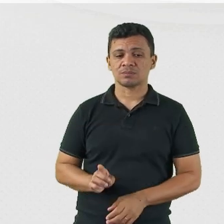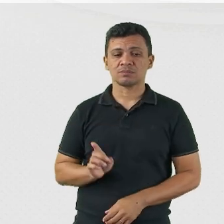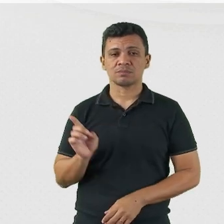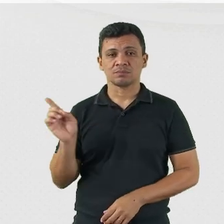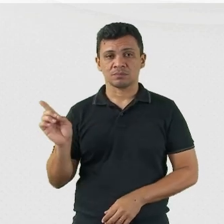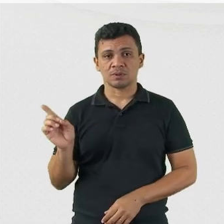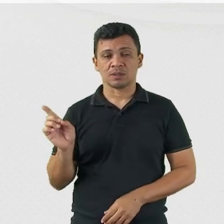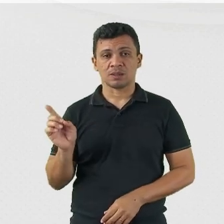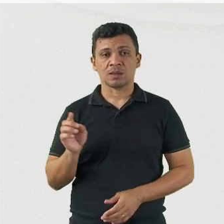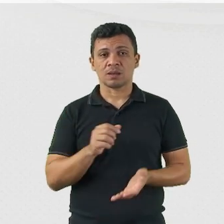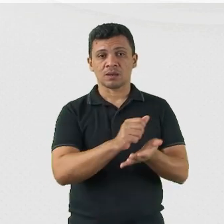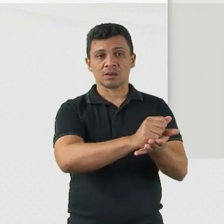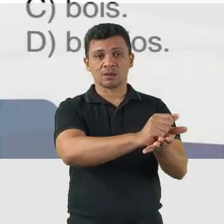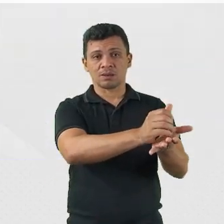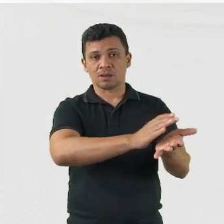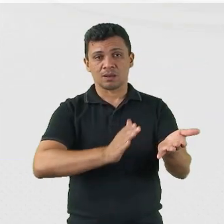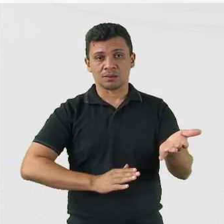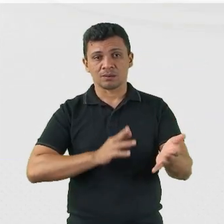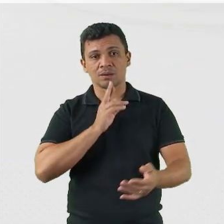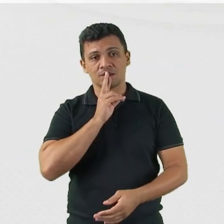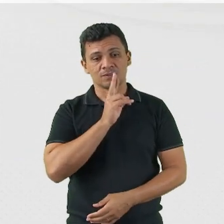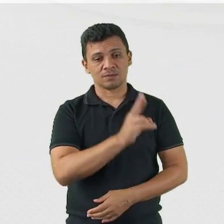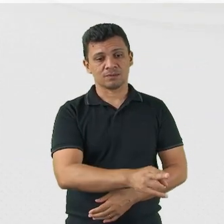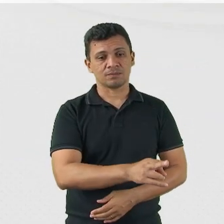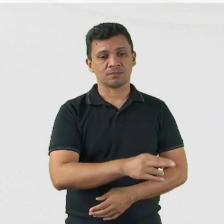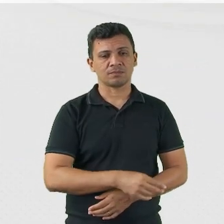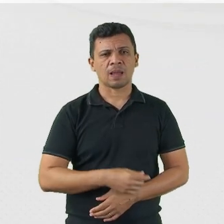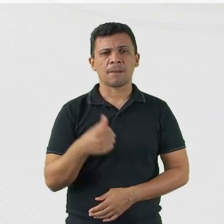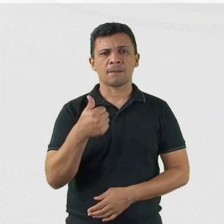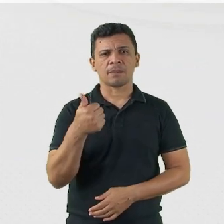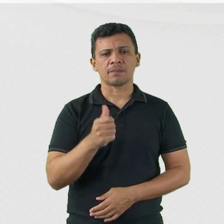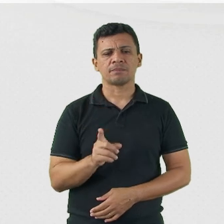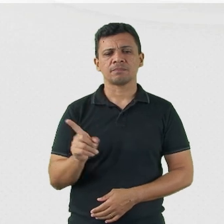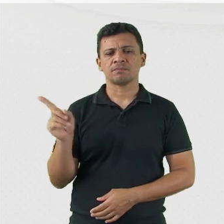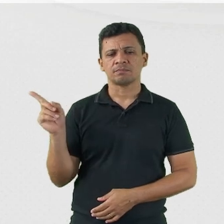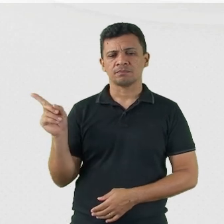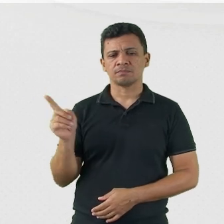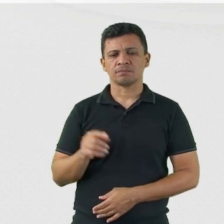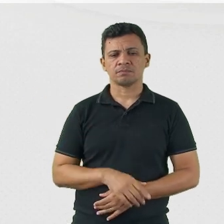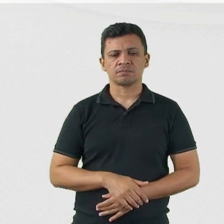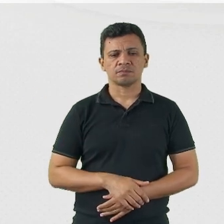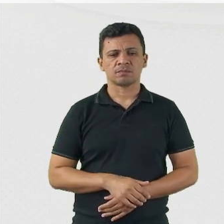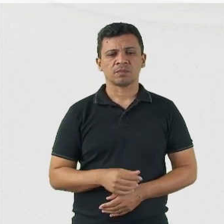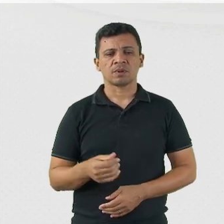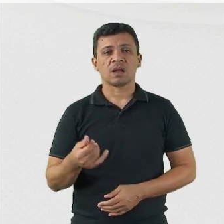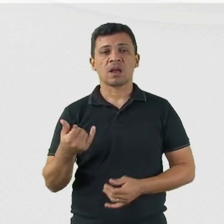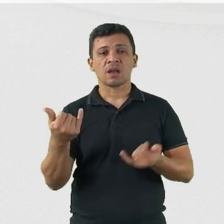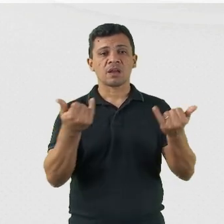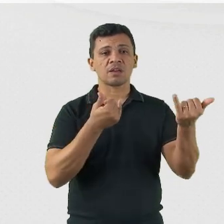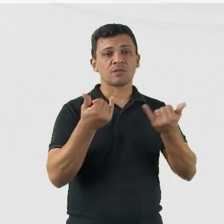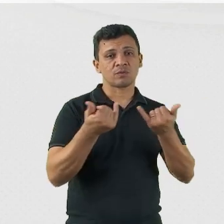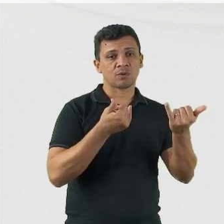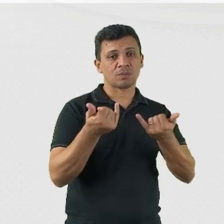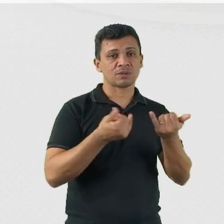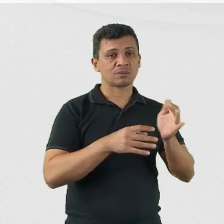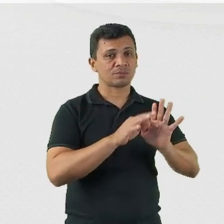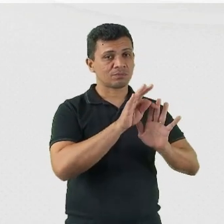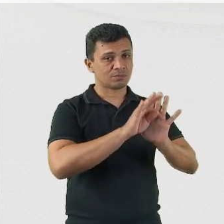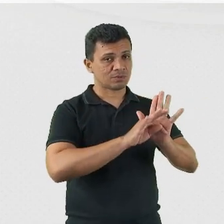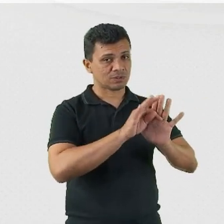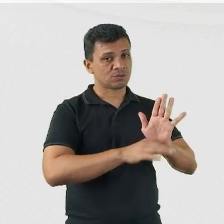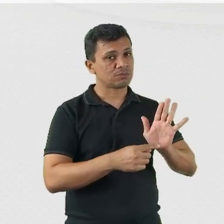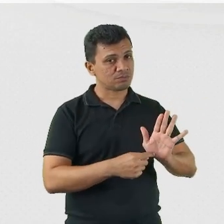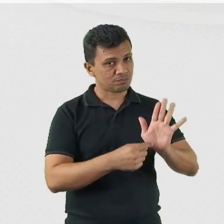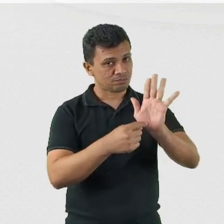nós respondermos algumas perguntas. A primeira, de acordo com as informações apresentadas no fragmento